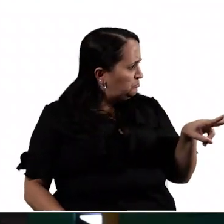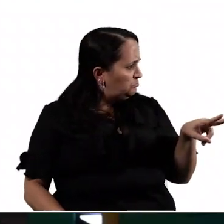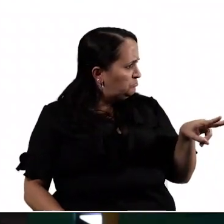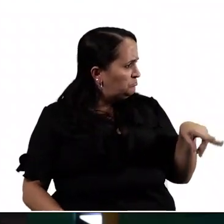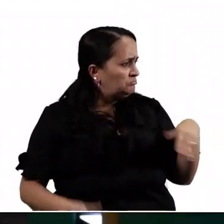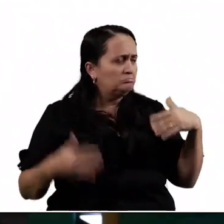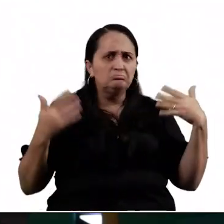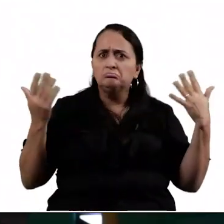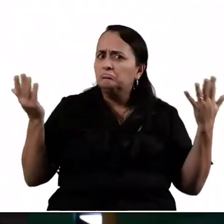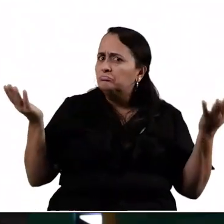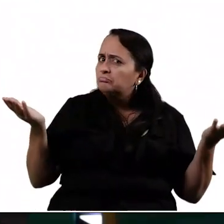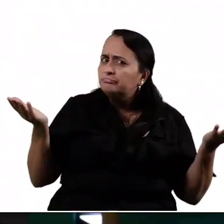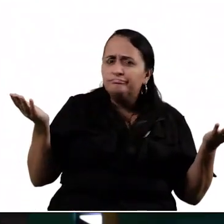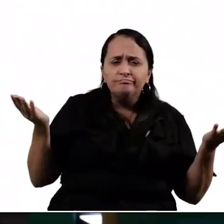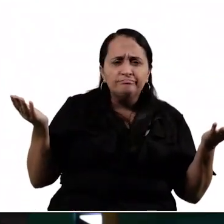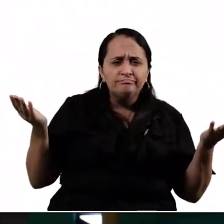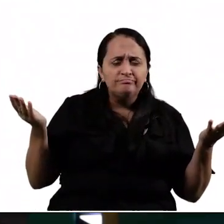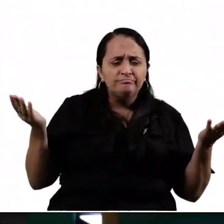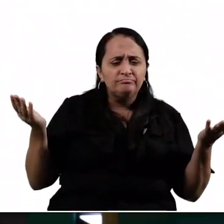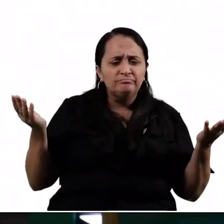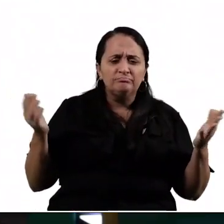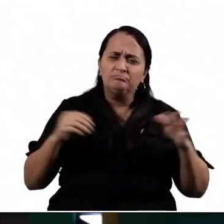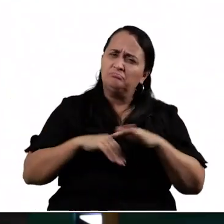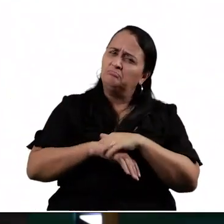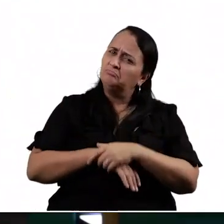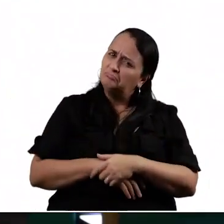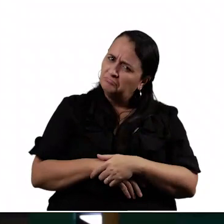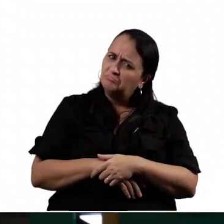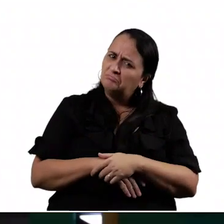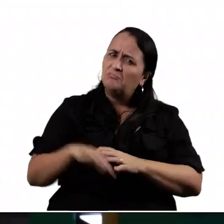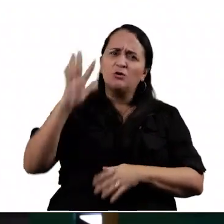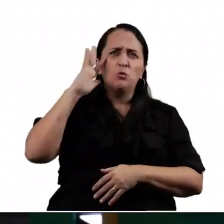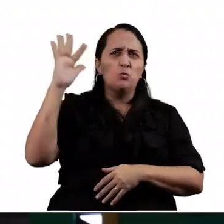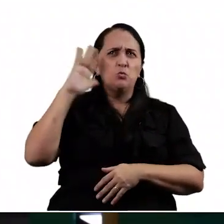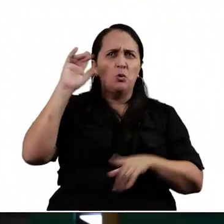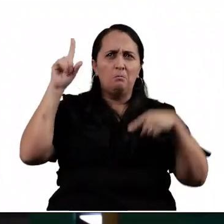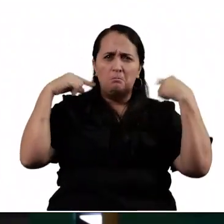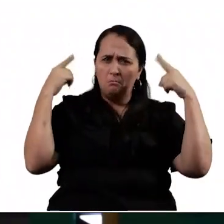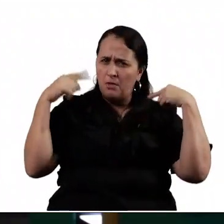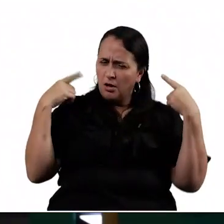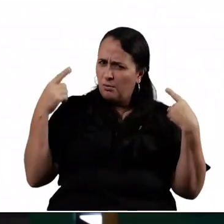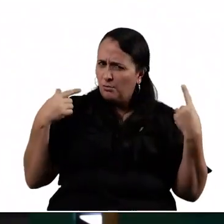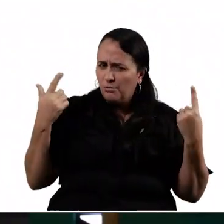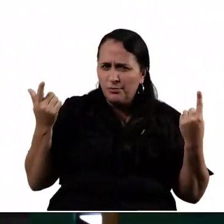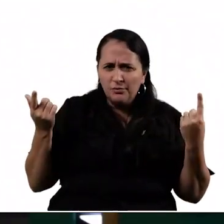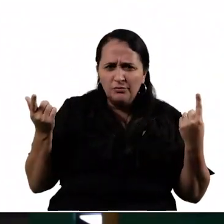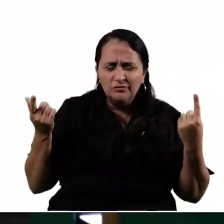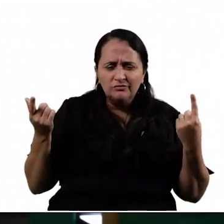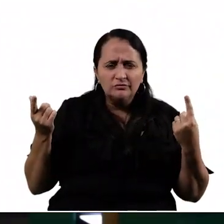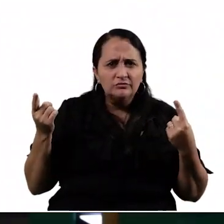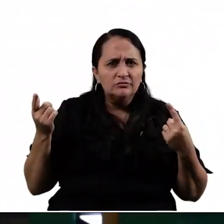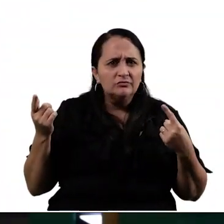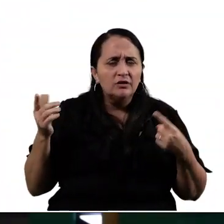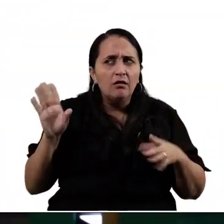e ele achou muito estranho falou Poxa mas esse sonho tá muito maluco aí ele escutou uma